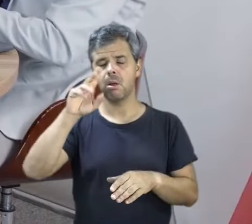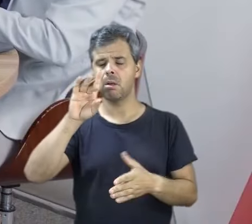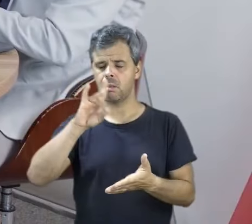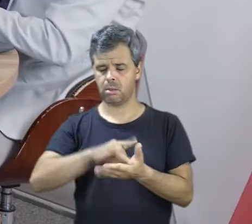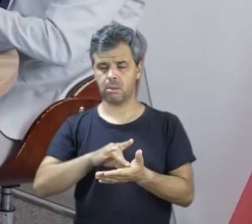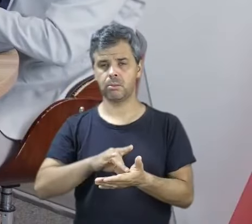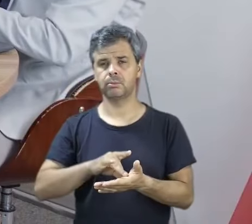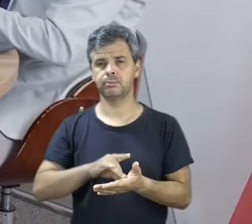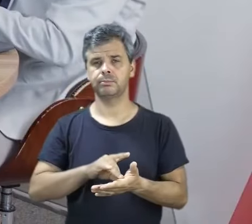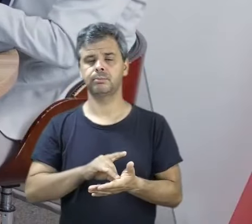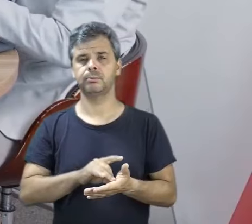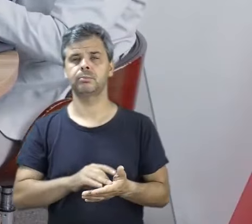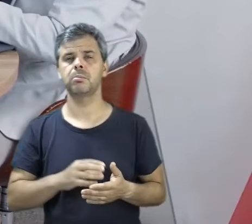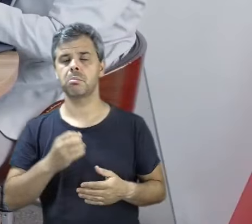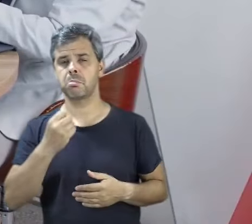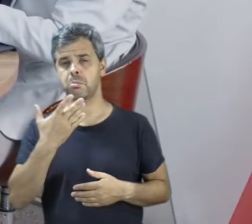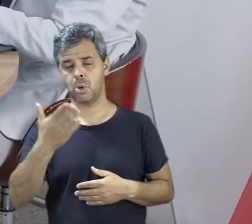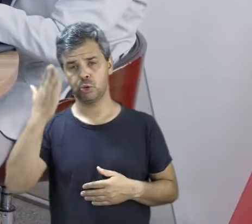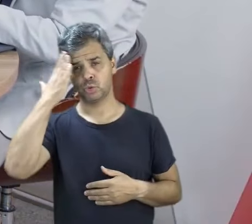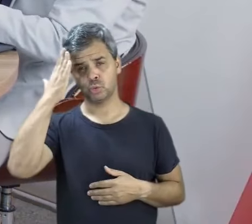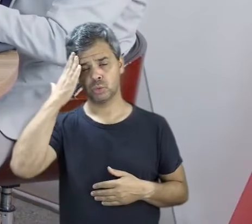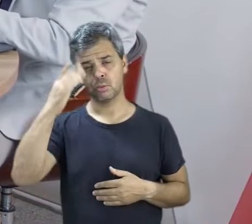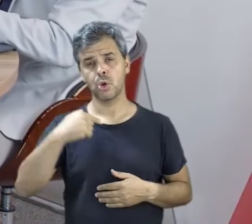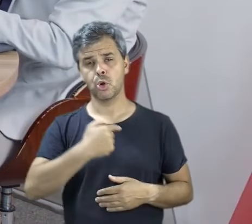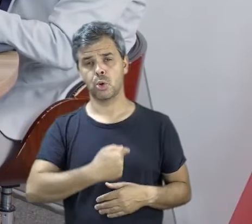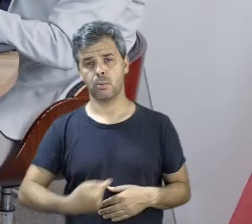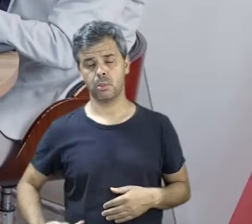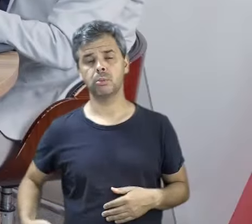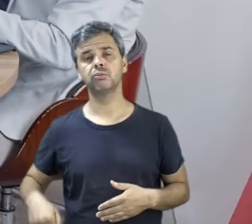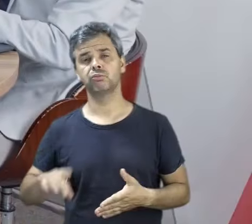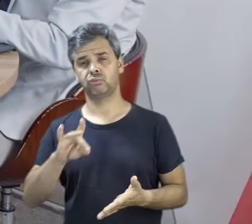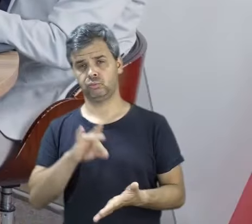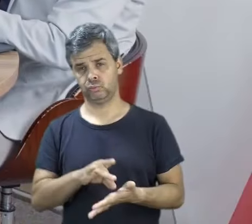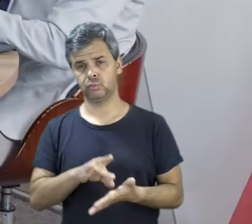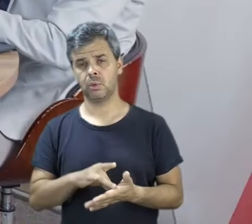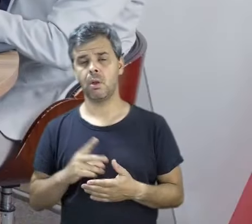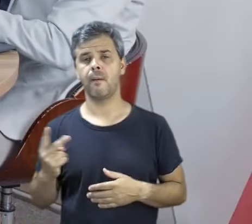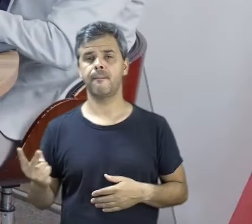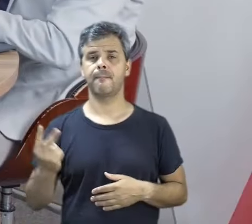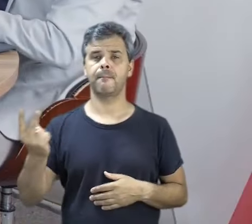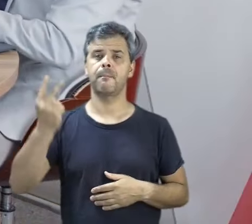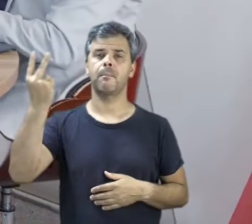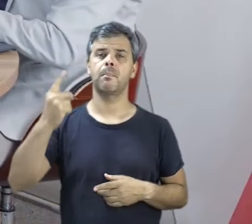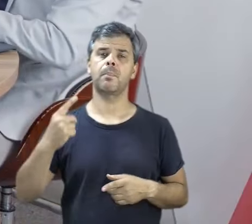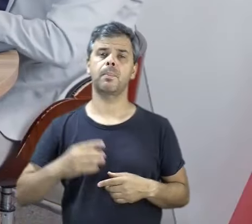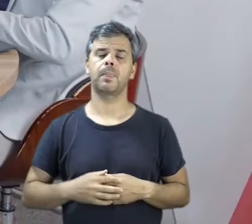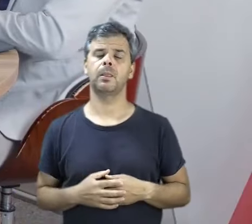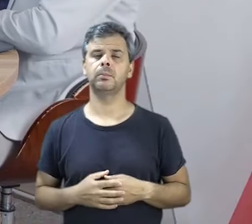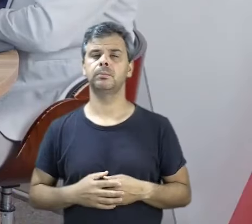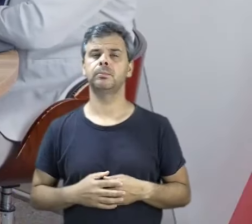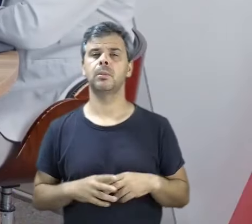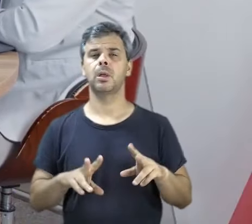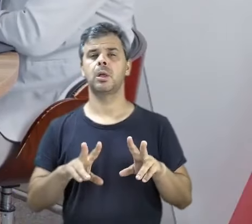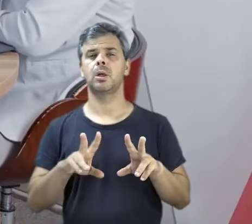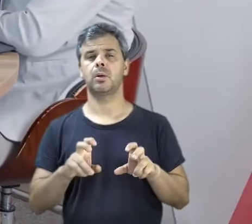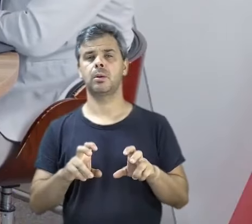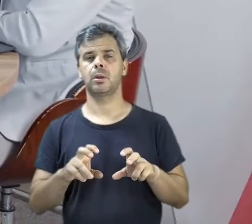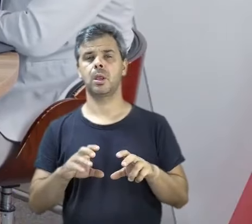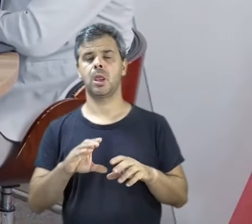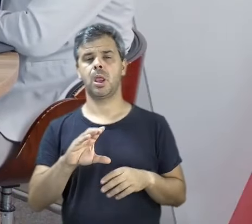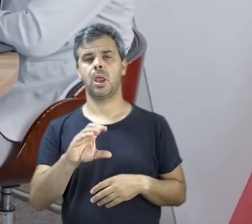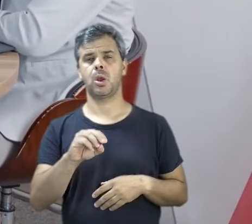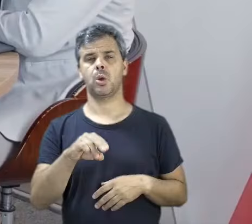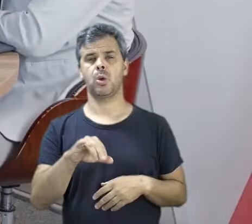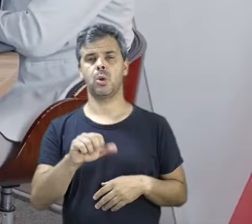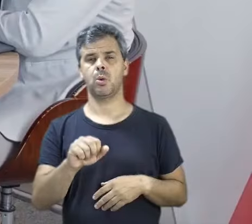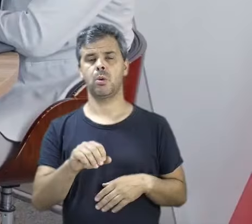Com certeza. É bom saber que a gente tem um governo que realmente valoriza isso, né? E o tema da CONAPI desse